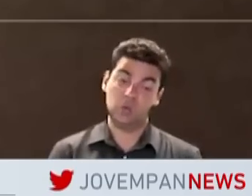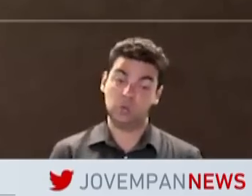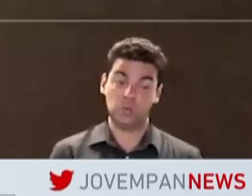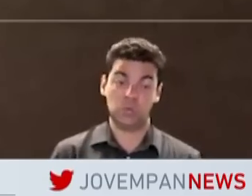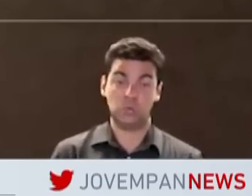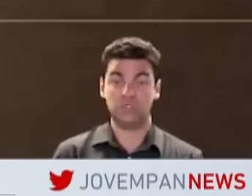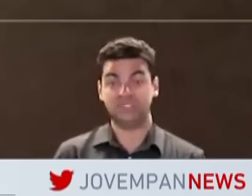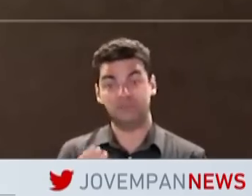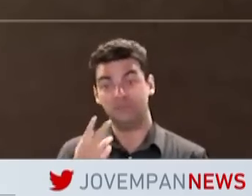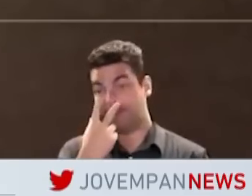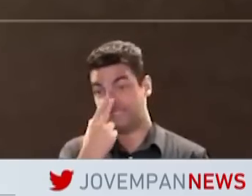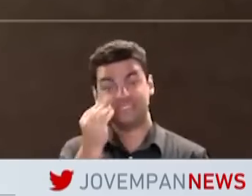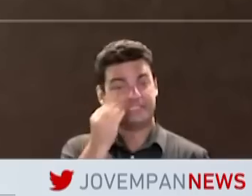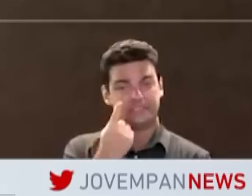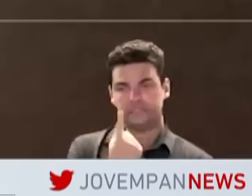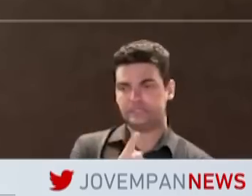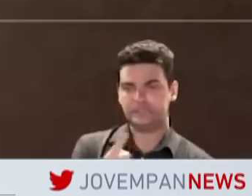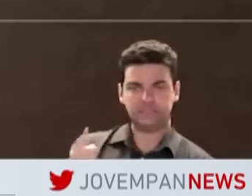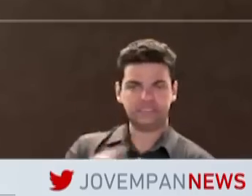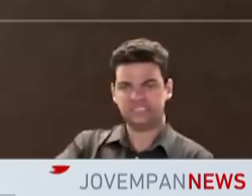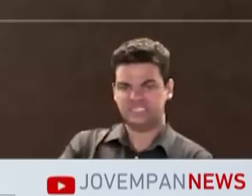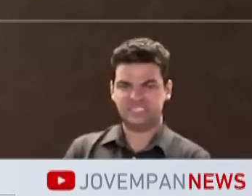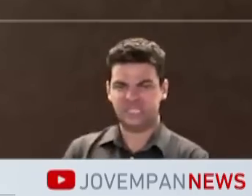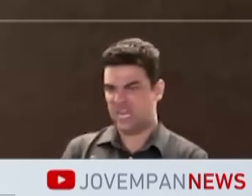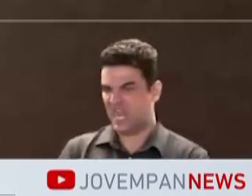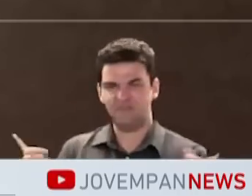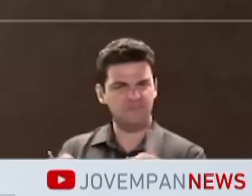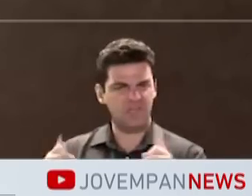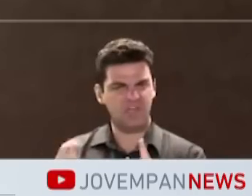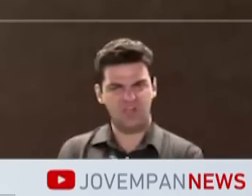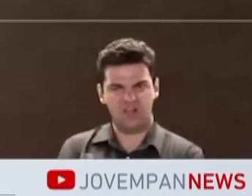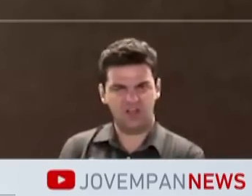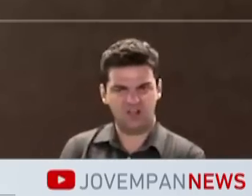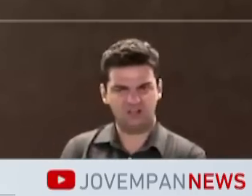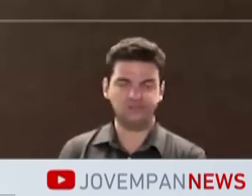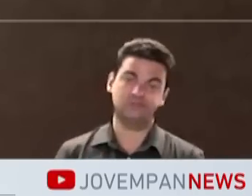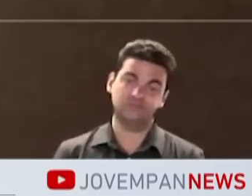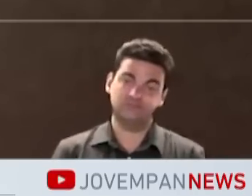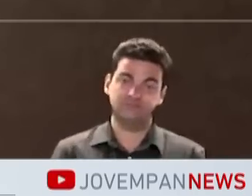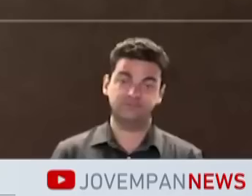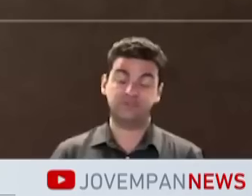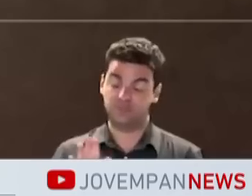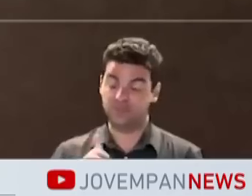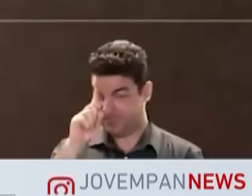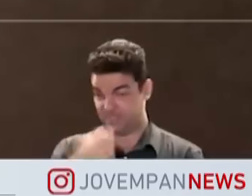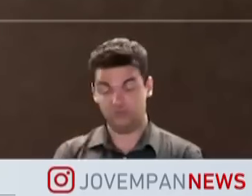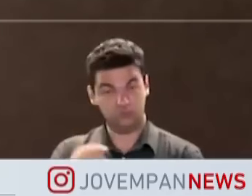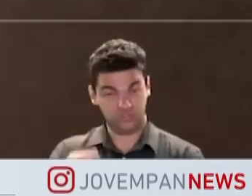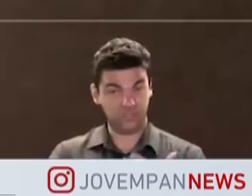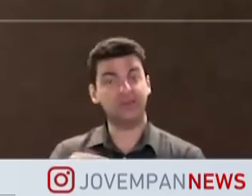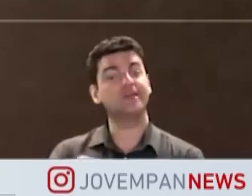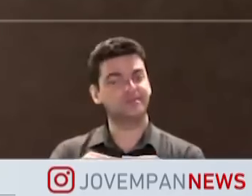ou estimulem o descumprimento de ordens e de decisões judiciais. De